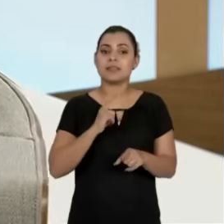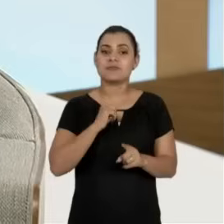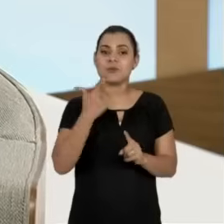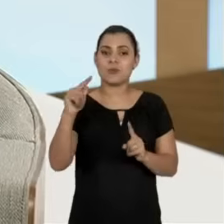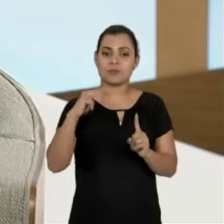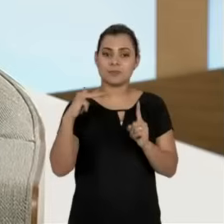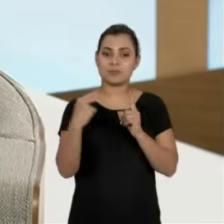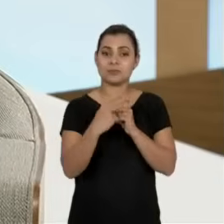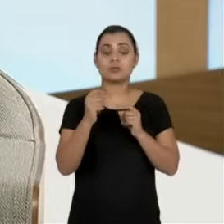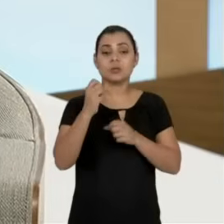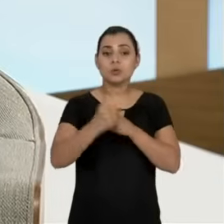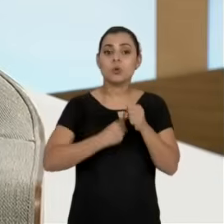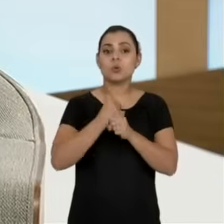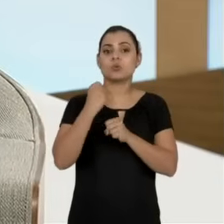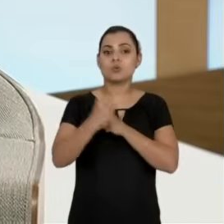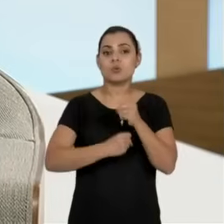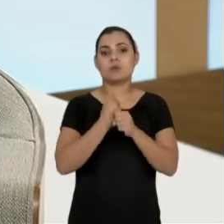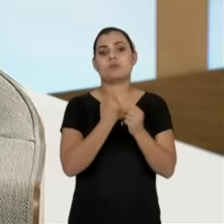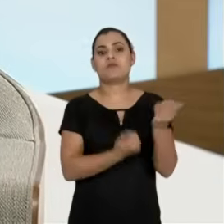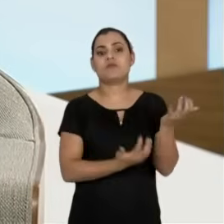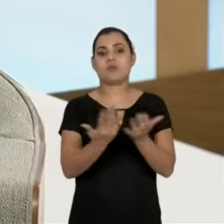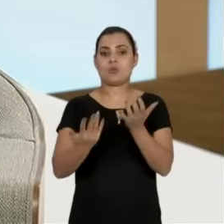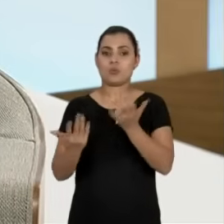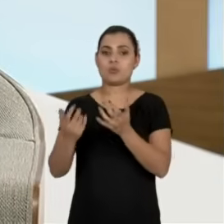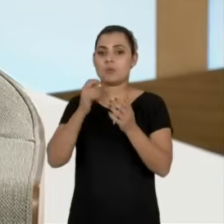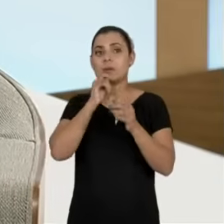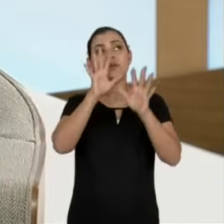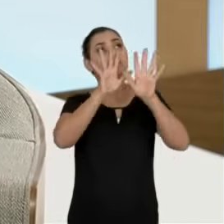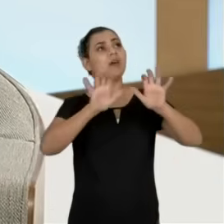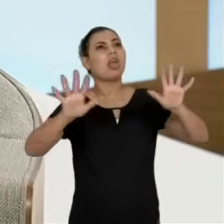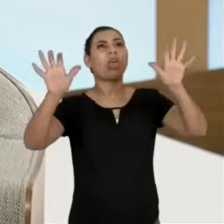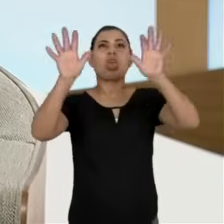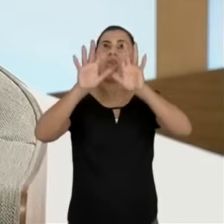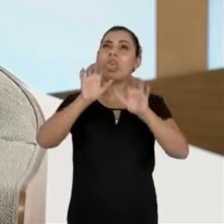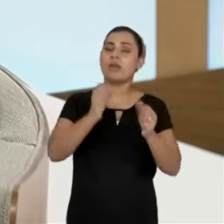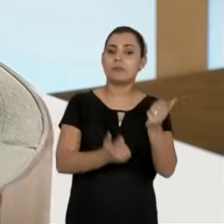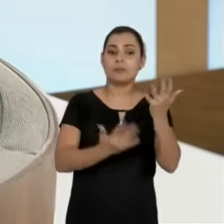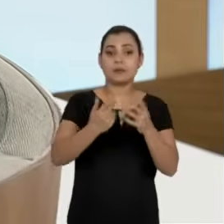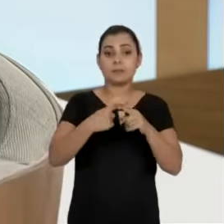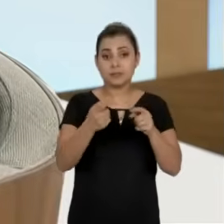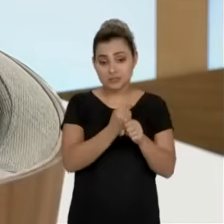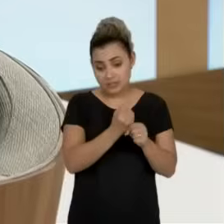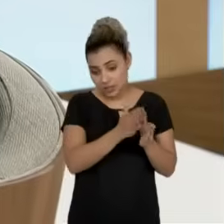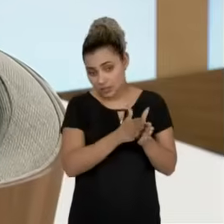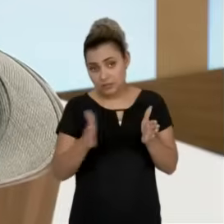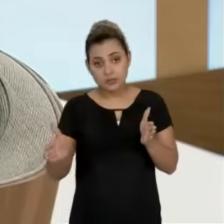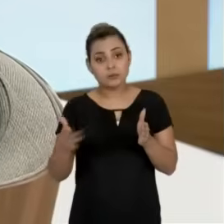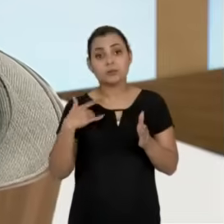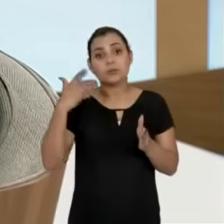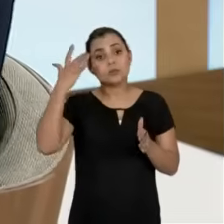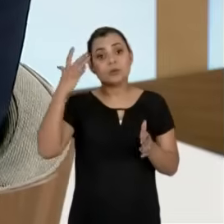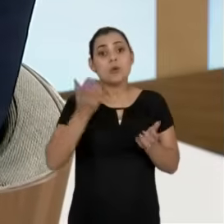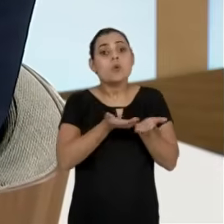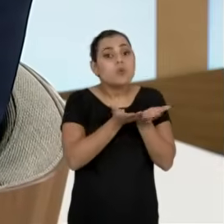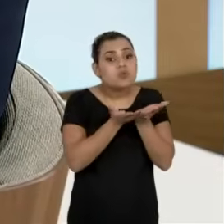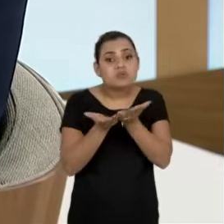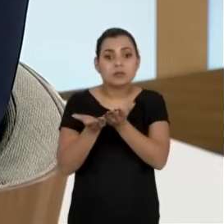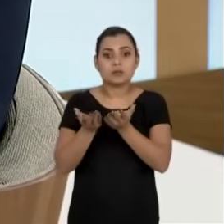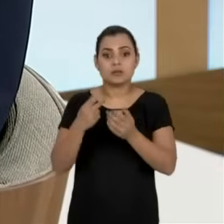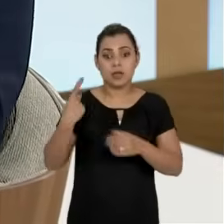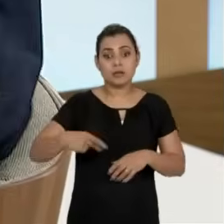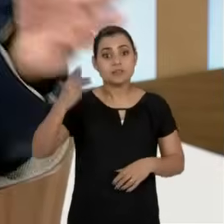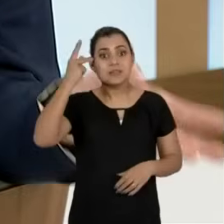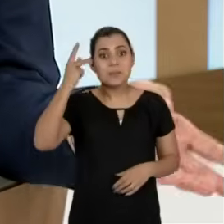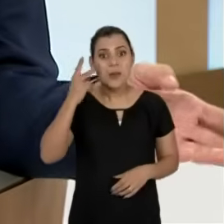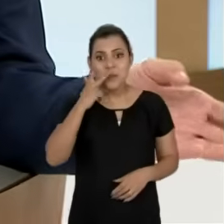né? Que todo ano tem fogo lá, o céu fica esfumaçado, né? E este ano, não sei se foi Deus, alguém assoprou o fogo para São Paulo.